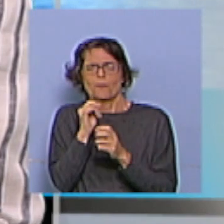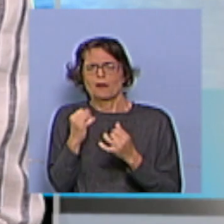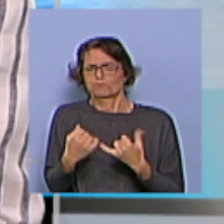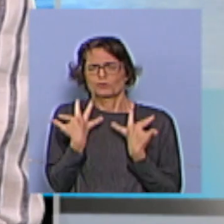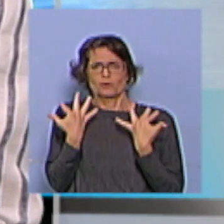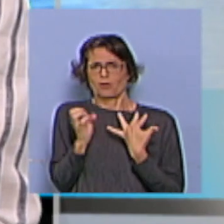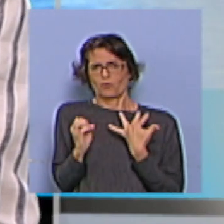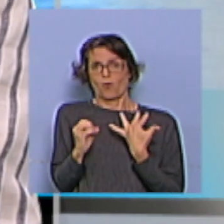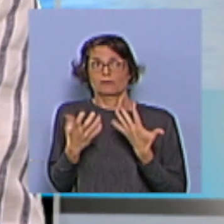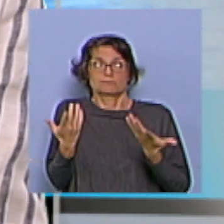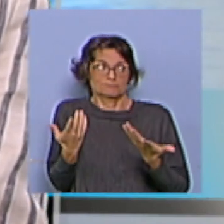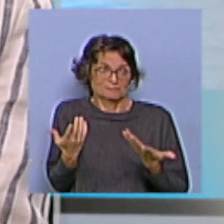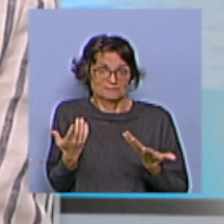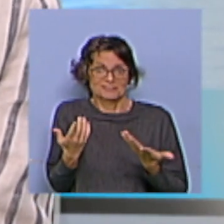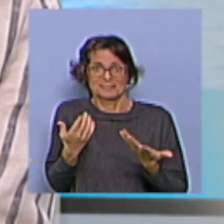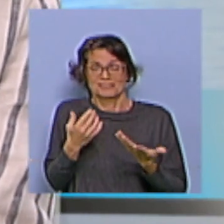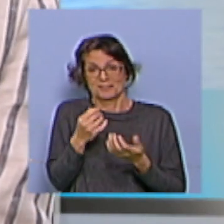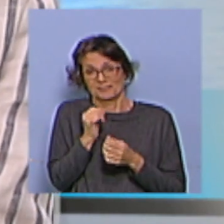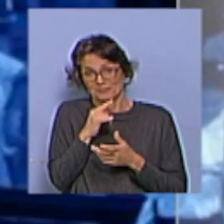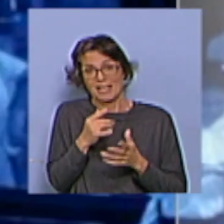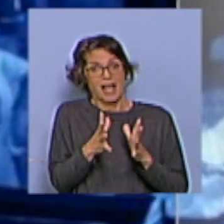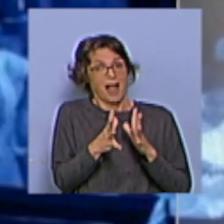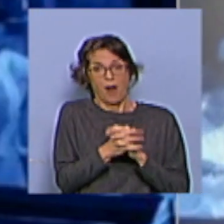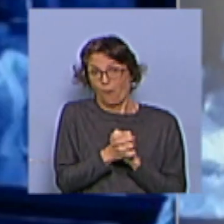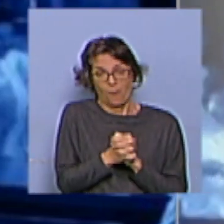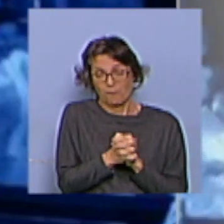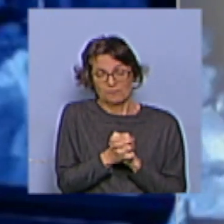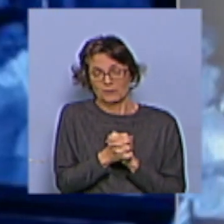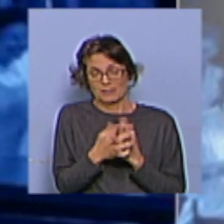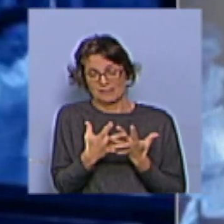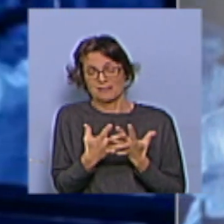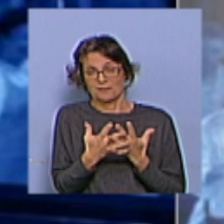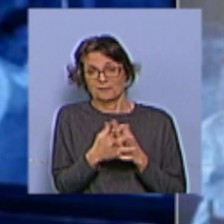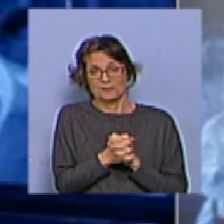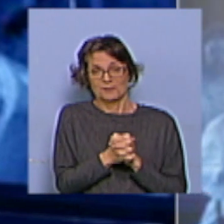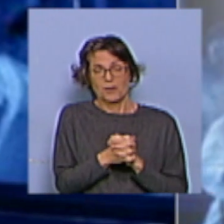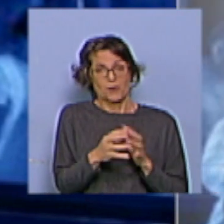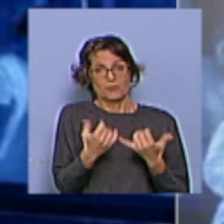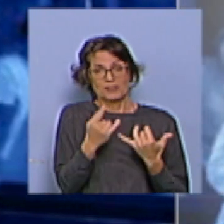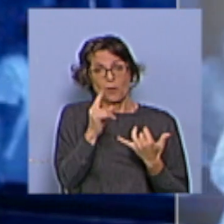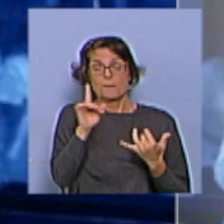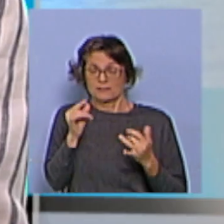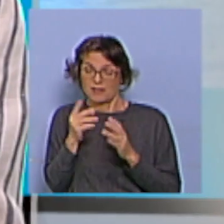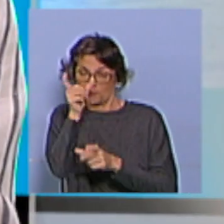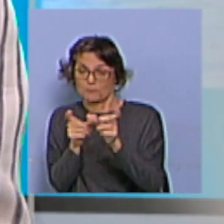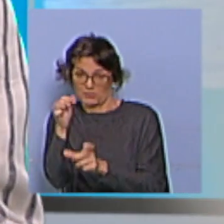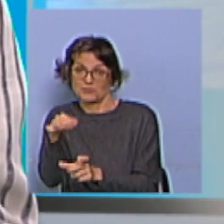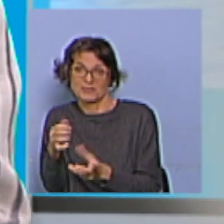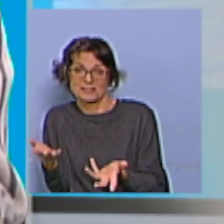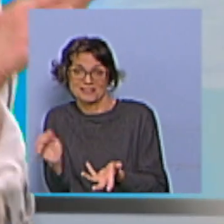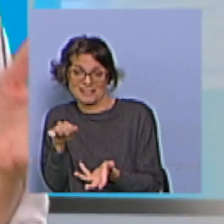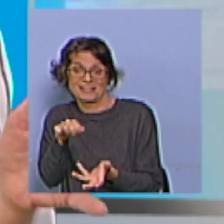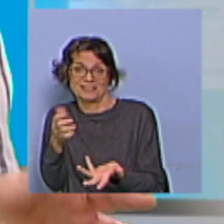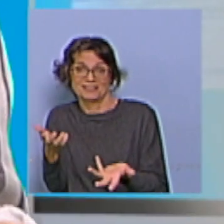Senhora, nossa Mãe, não vai... A oração não tem esse contágio, mas as pessoas... Claro. Exatamente. Portanto, não são os postos perlim-pim-pim que